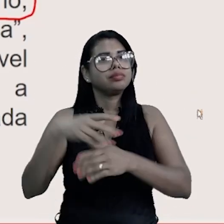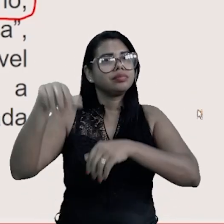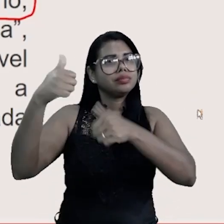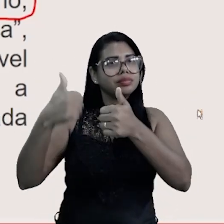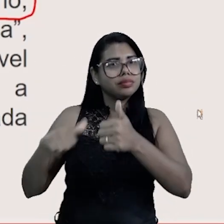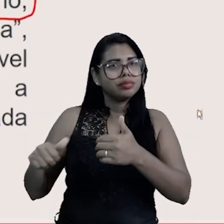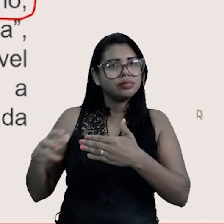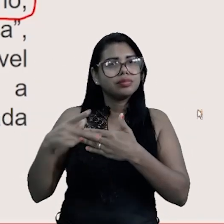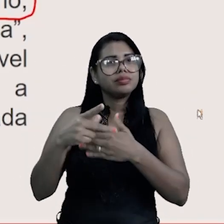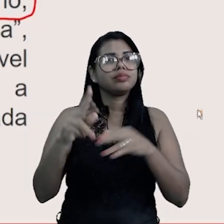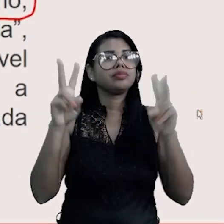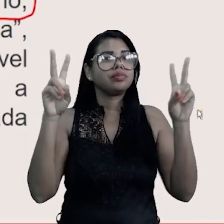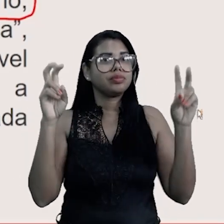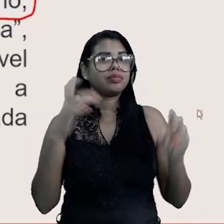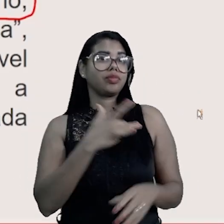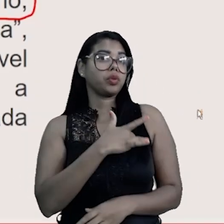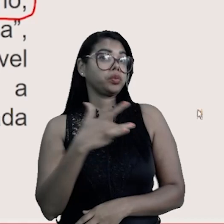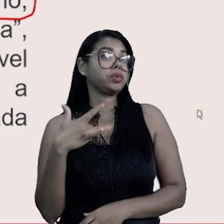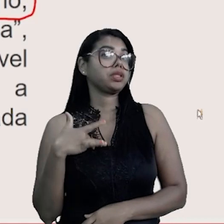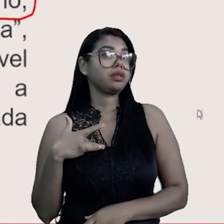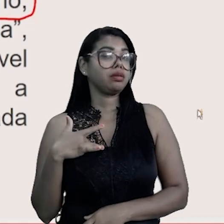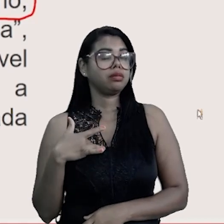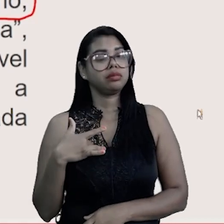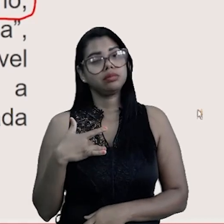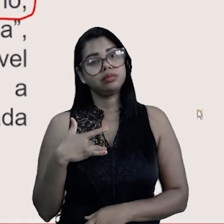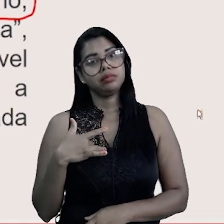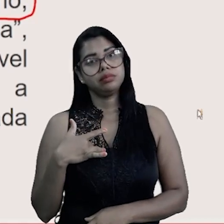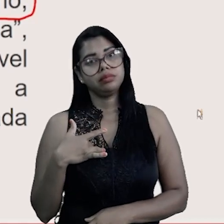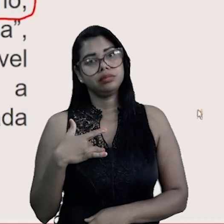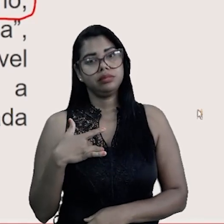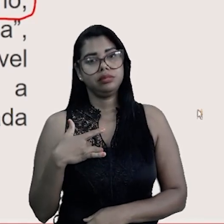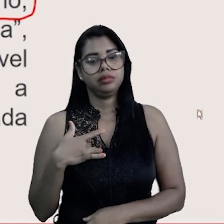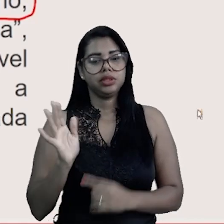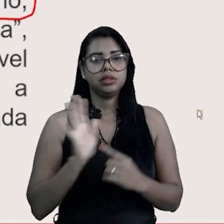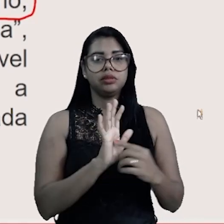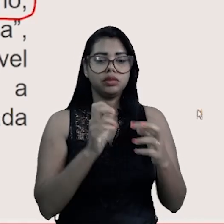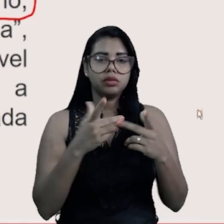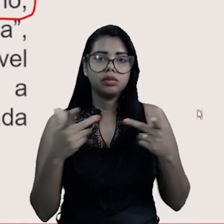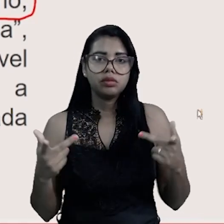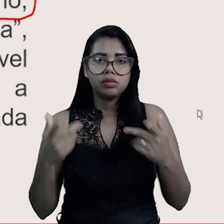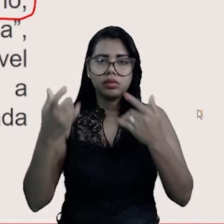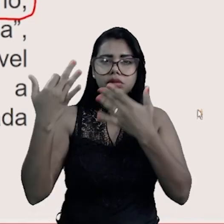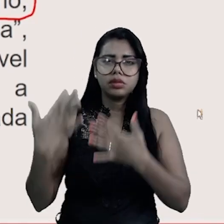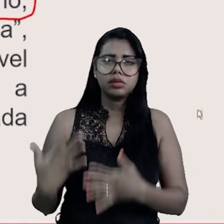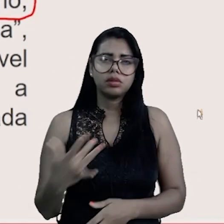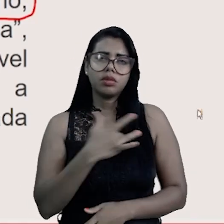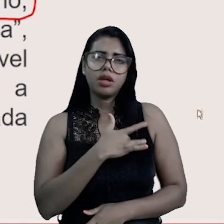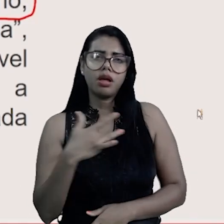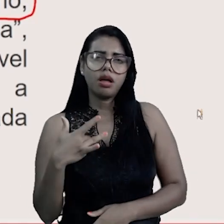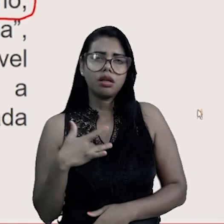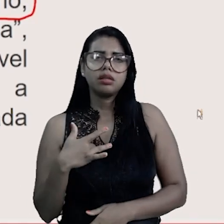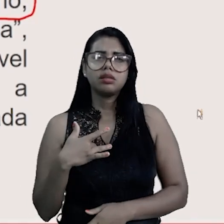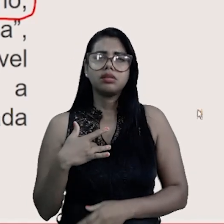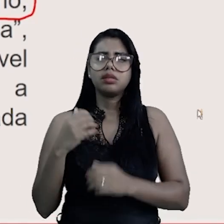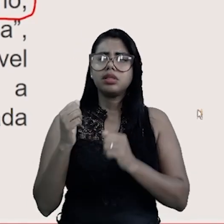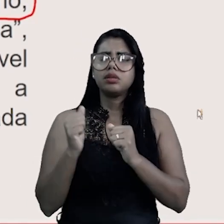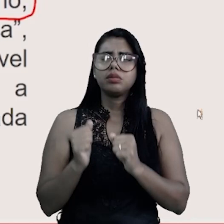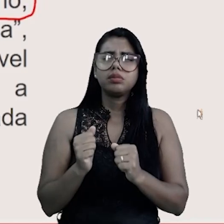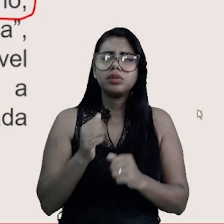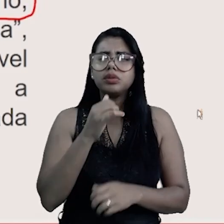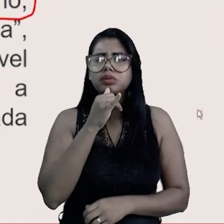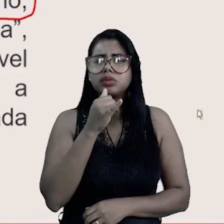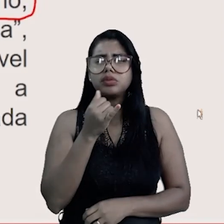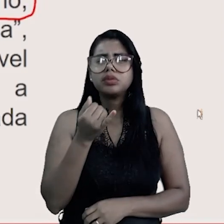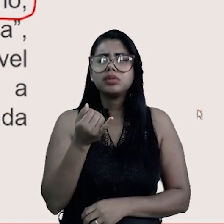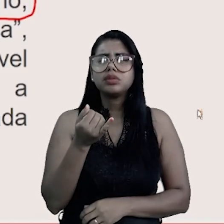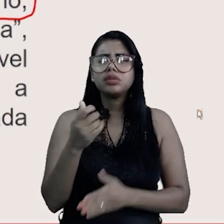como saúde. Olha, se o tema vier alguma coisa falando sobre a questão da saúde, quem eu posso citar?